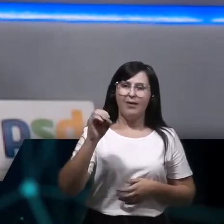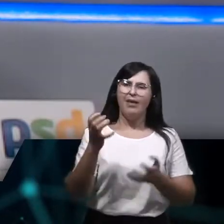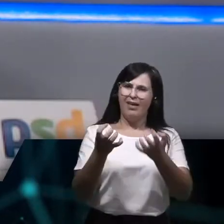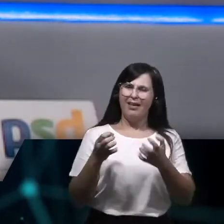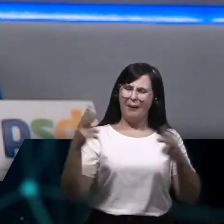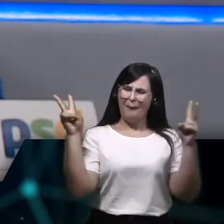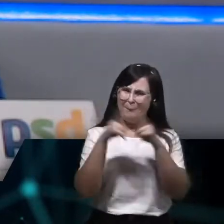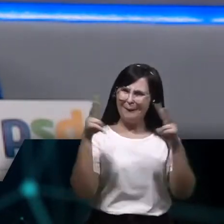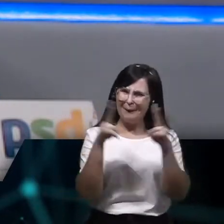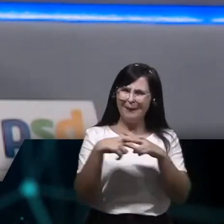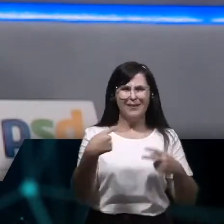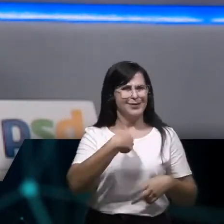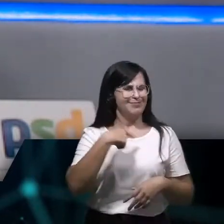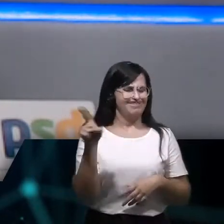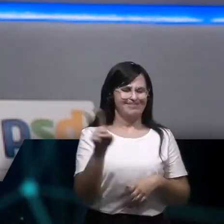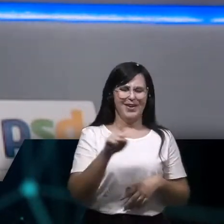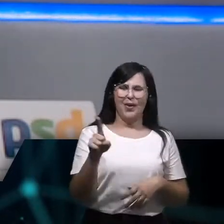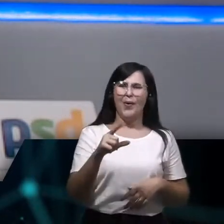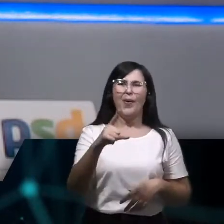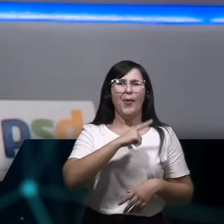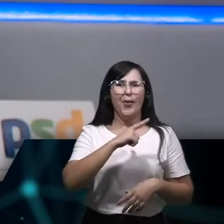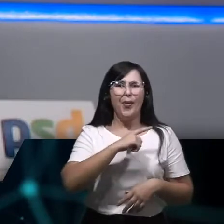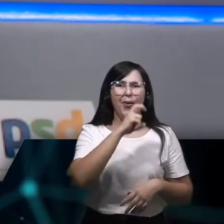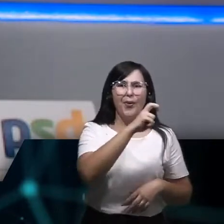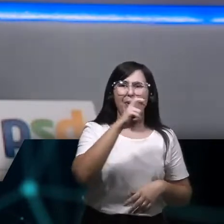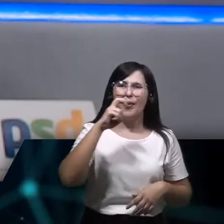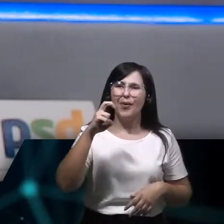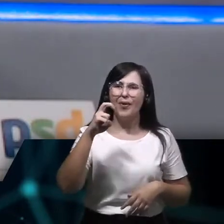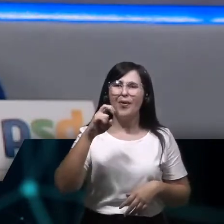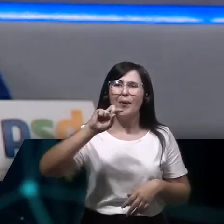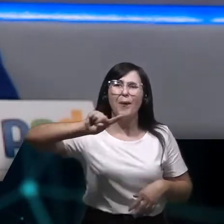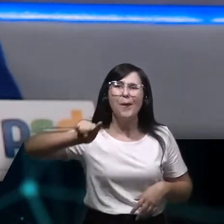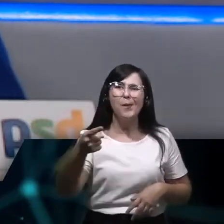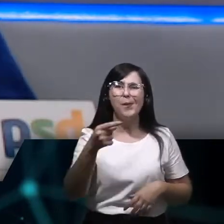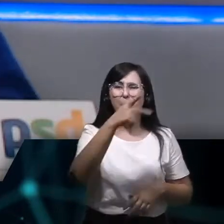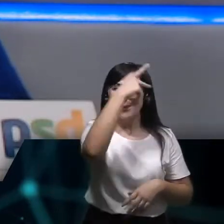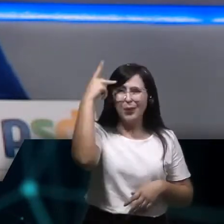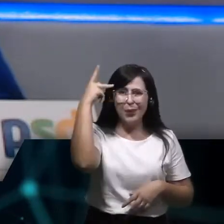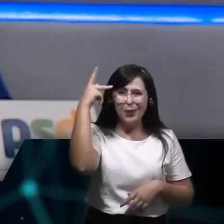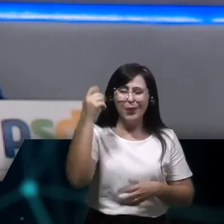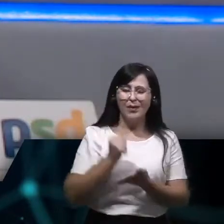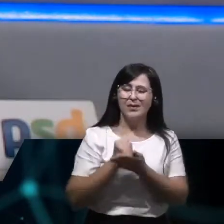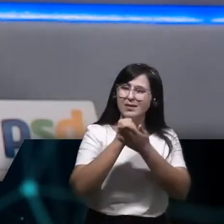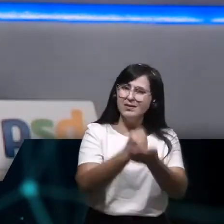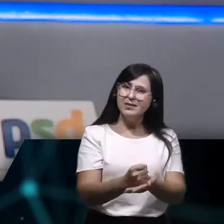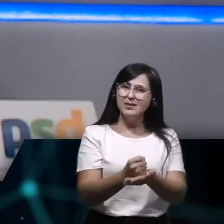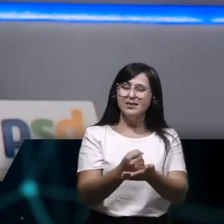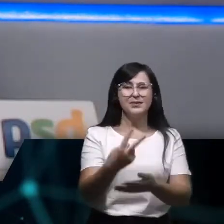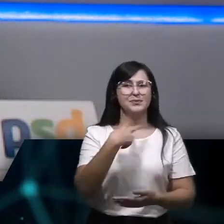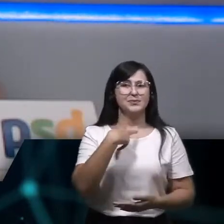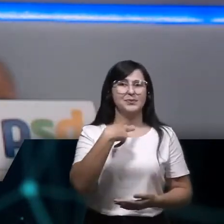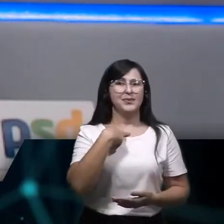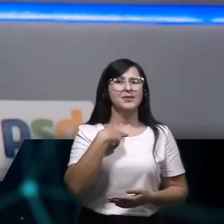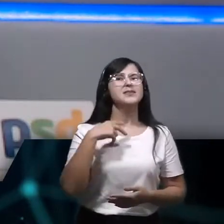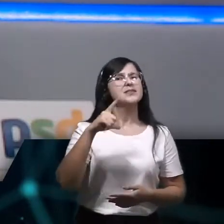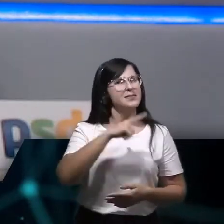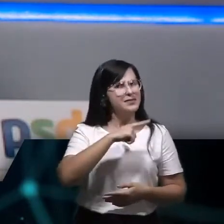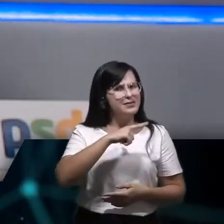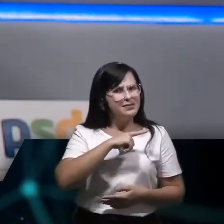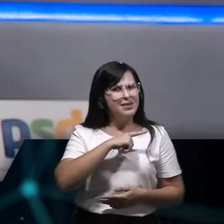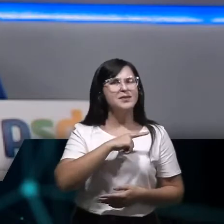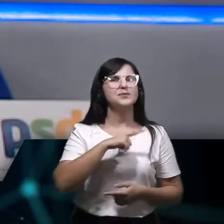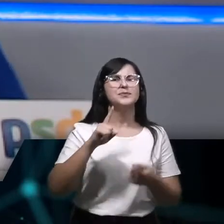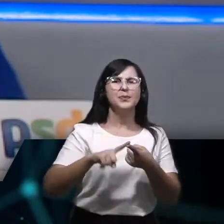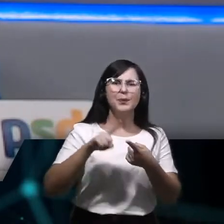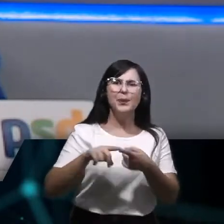mil habitantes que a gente precisa ter responsabilidade com ele. E, logicamente, a gente teve que botar um aporte financeiro de mais de